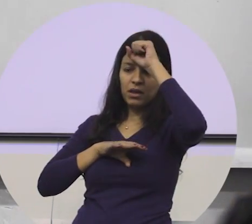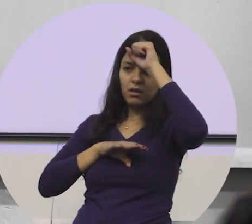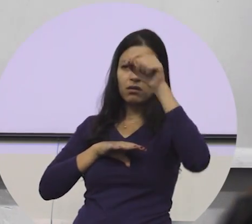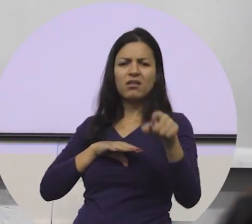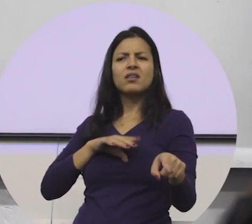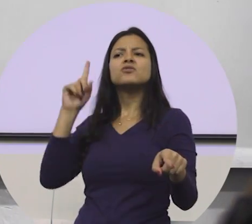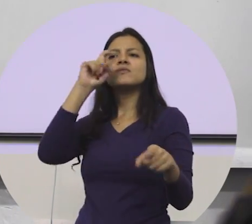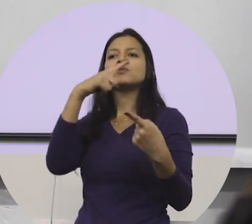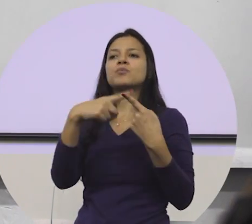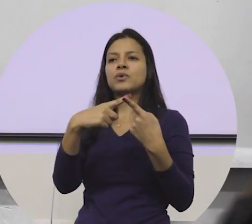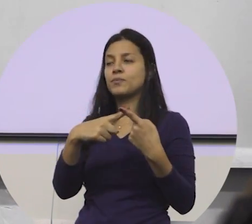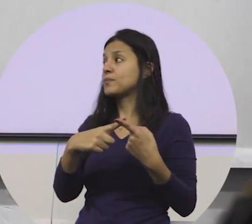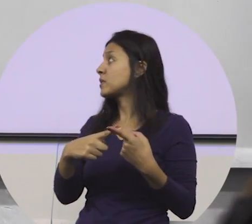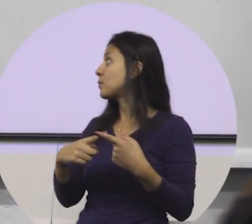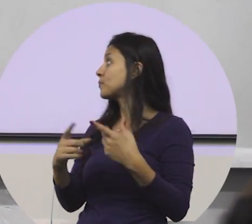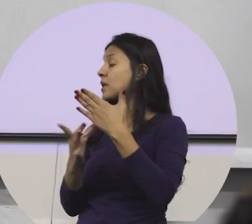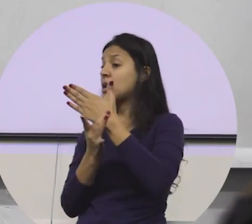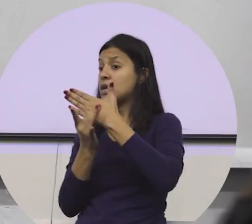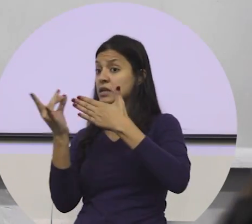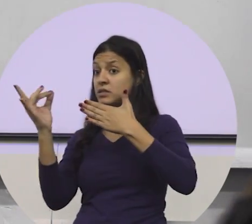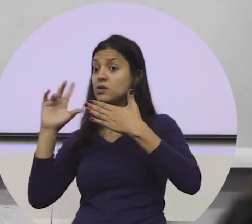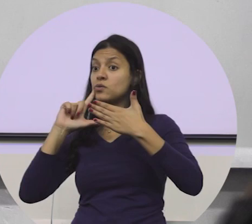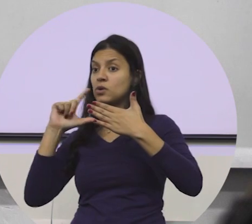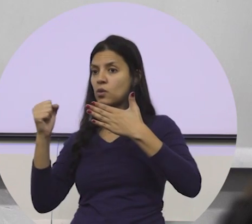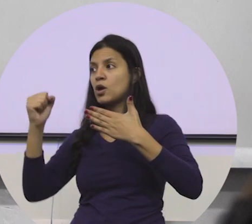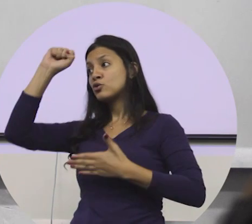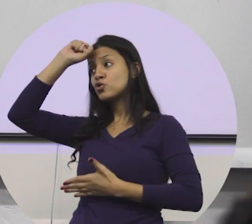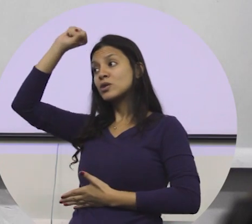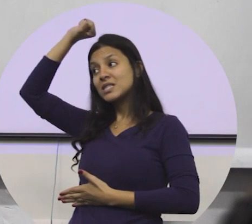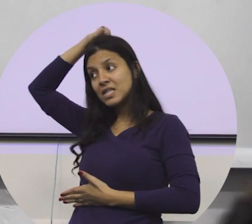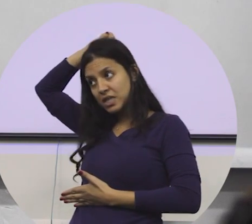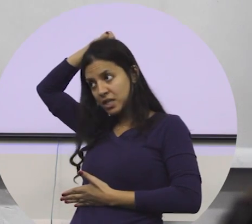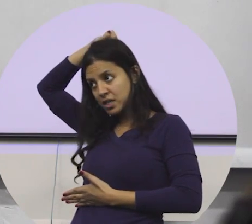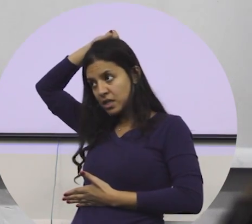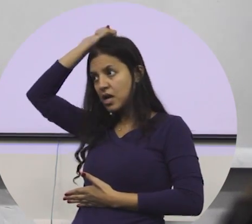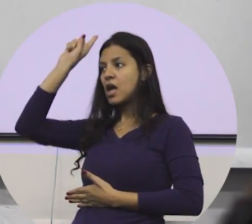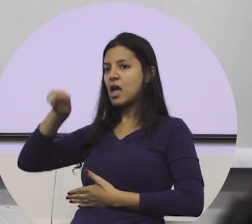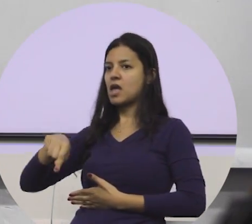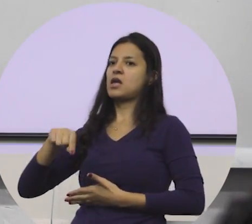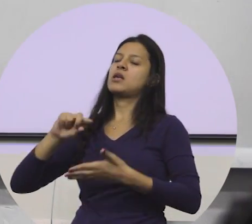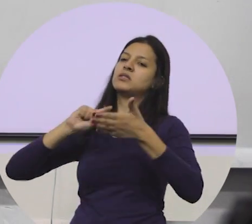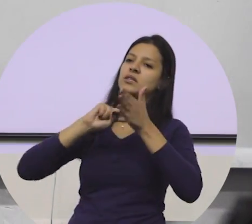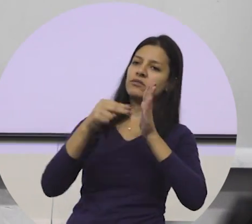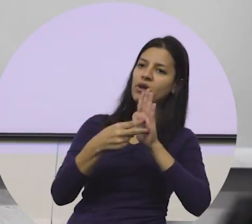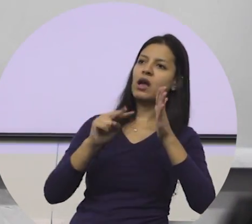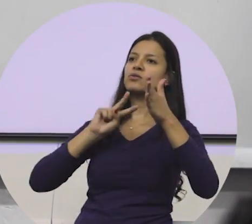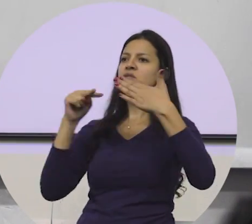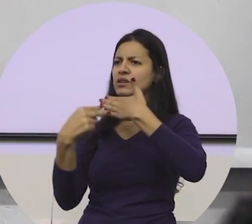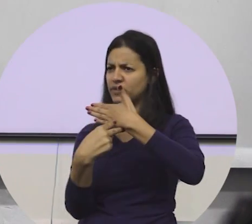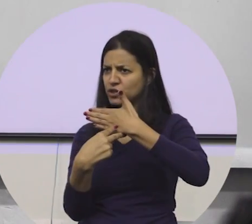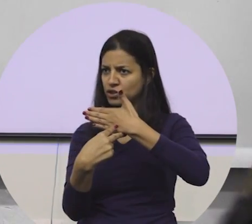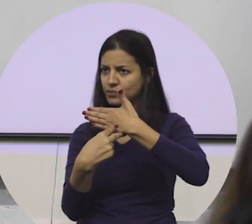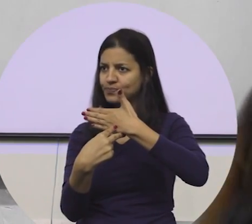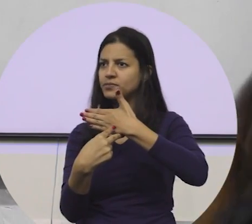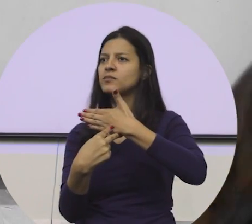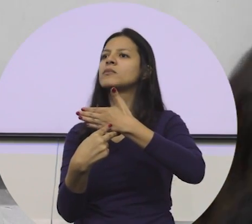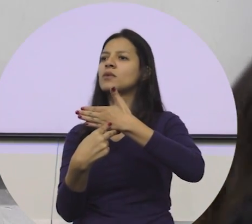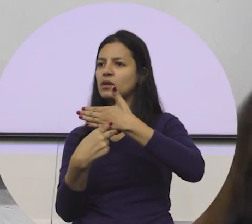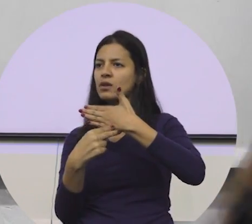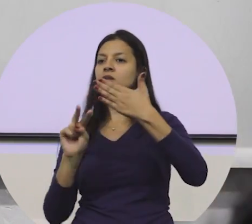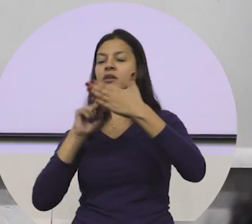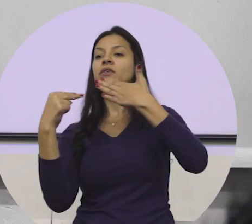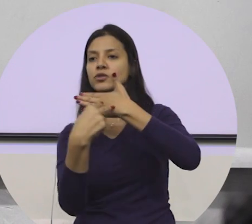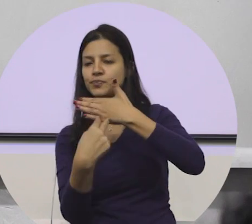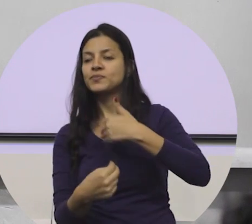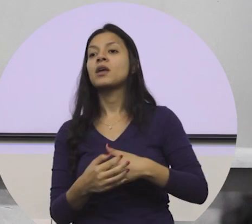só, o signo linguístico em soci é significado e significante. Em Elmsler, ele não faz uma troca de